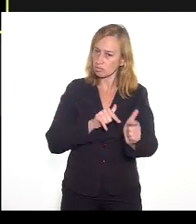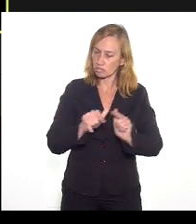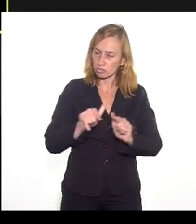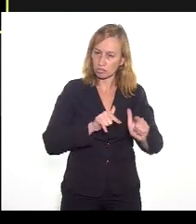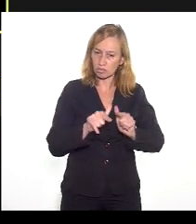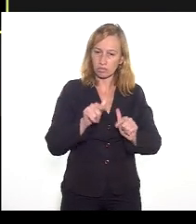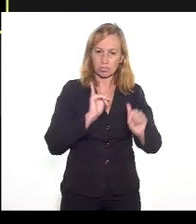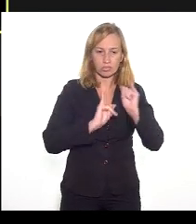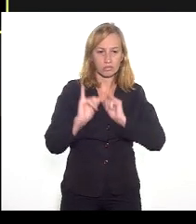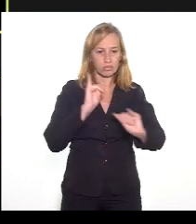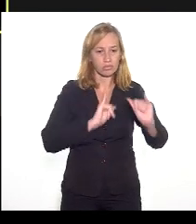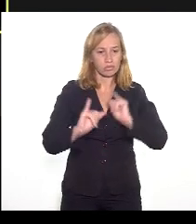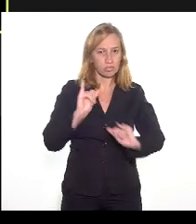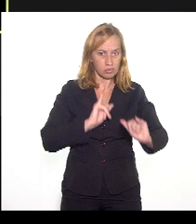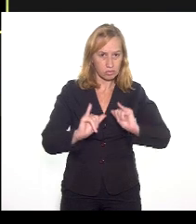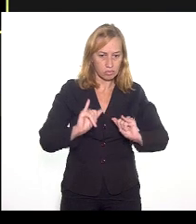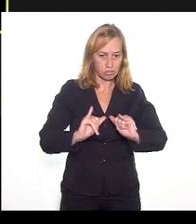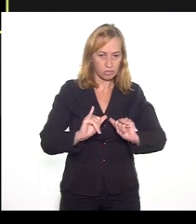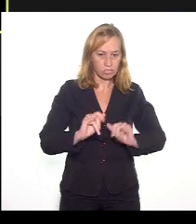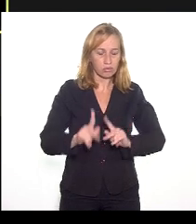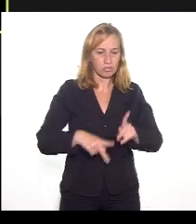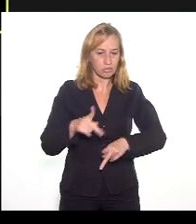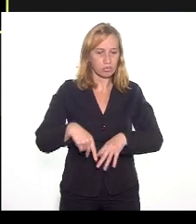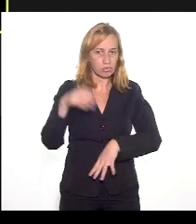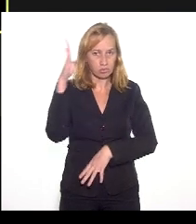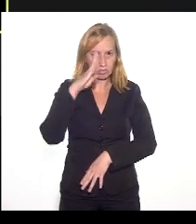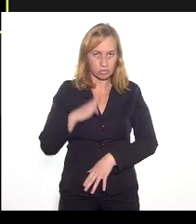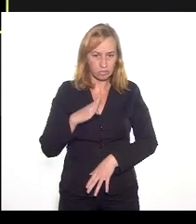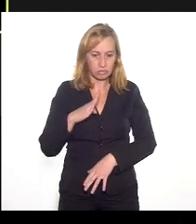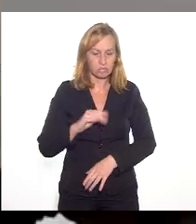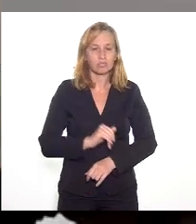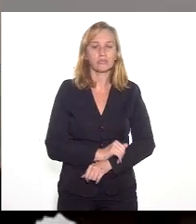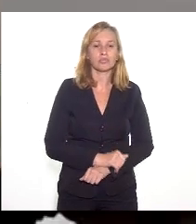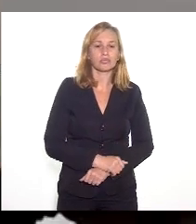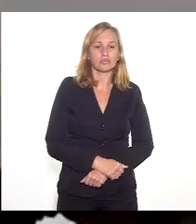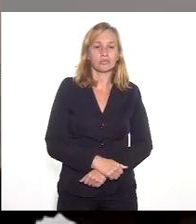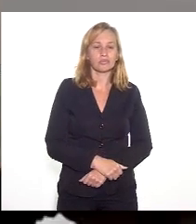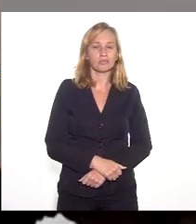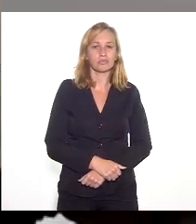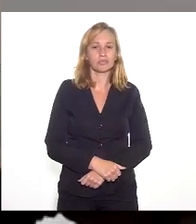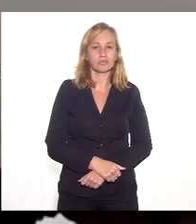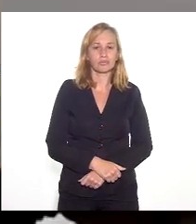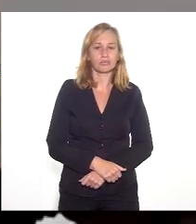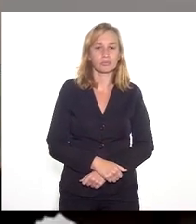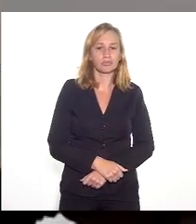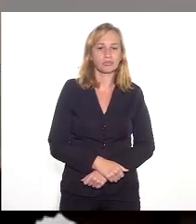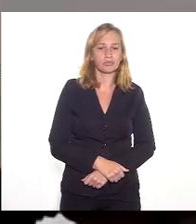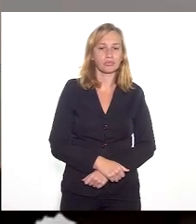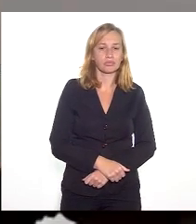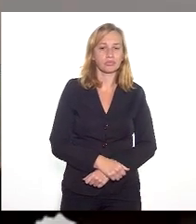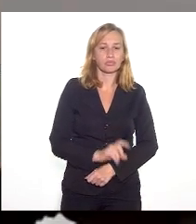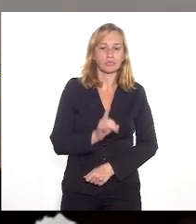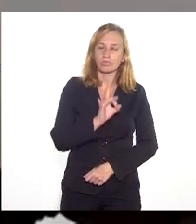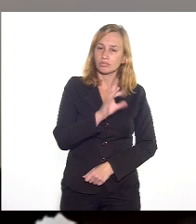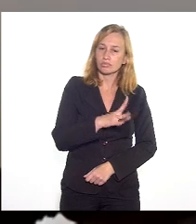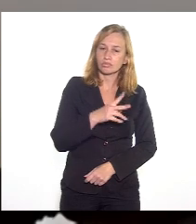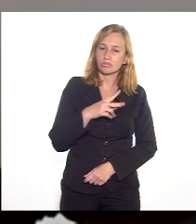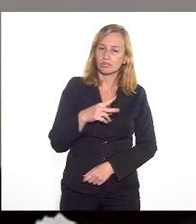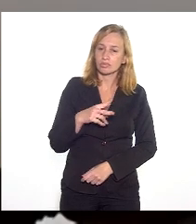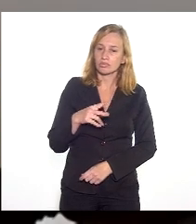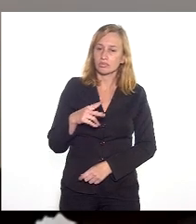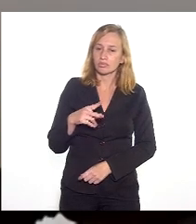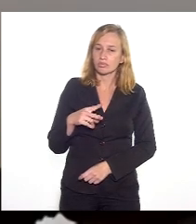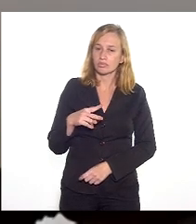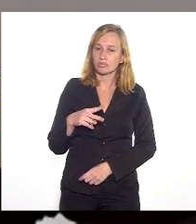de informar a população brasileira, a sociedade brasileira, e não só verbalmente, mas assim,